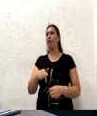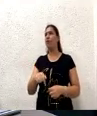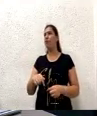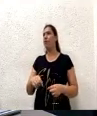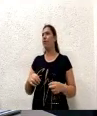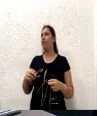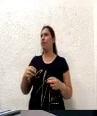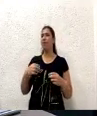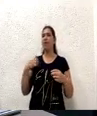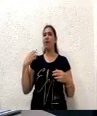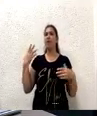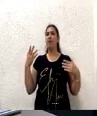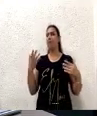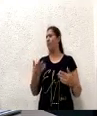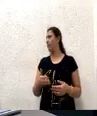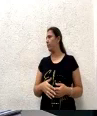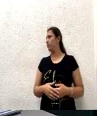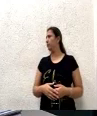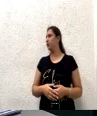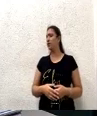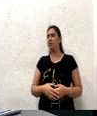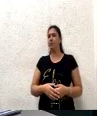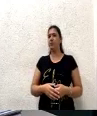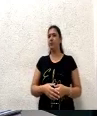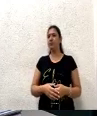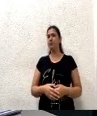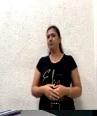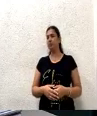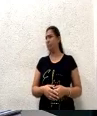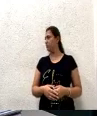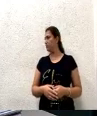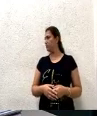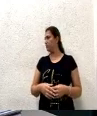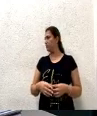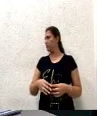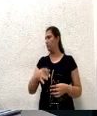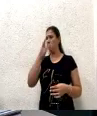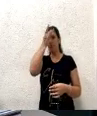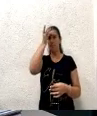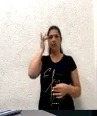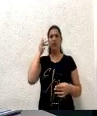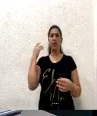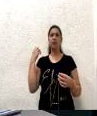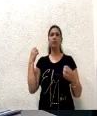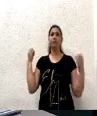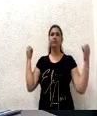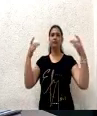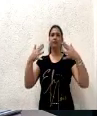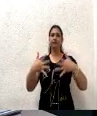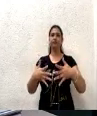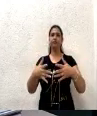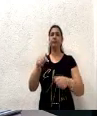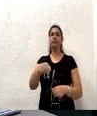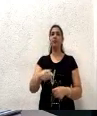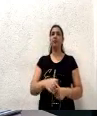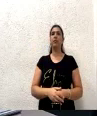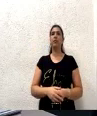intermunicipais. Então, eu só faço essa ressalva, que foi algo que não me agradou nessa lei.